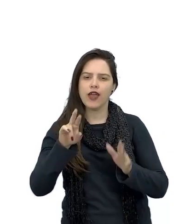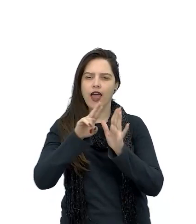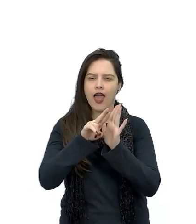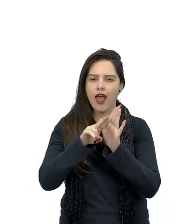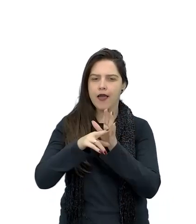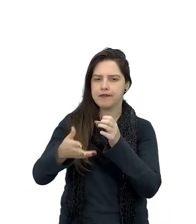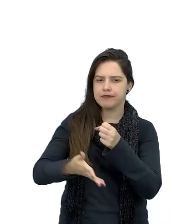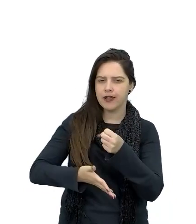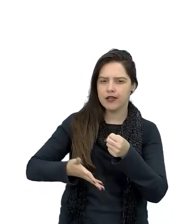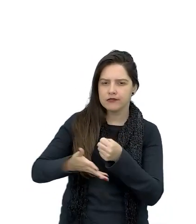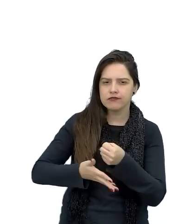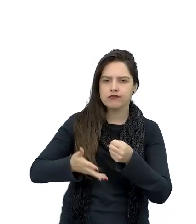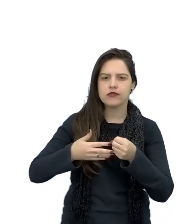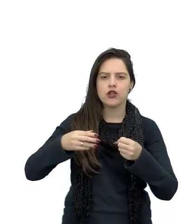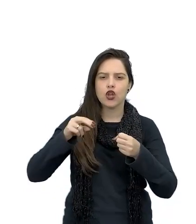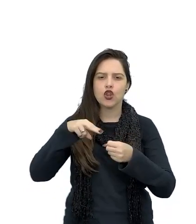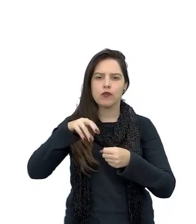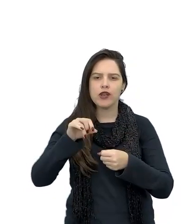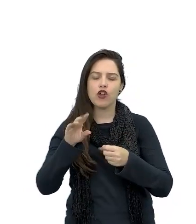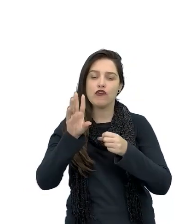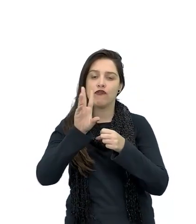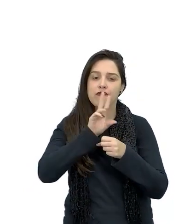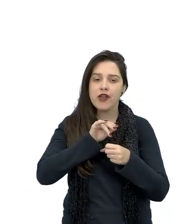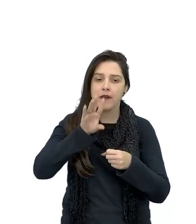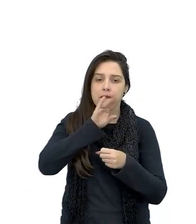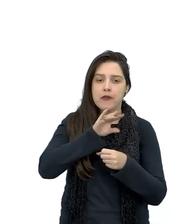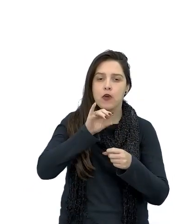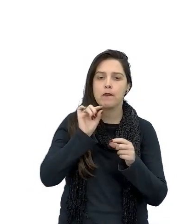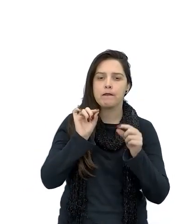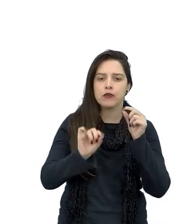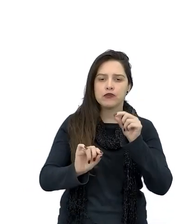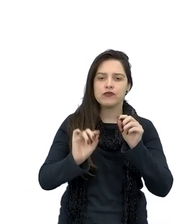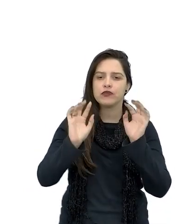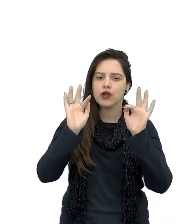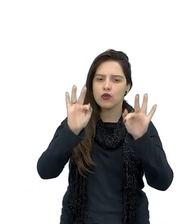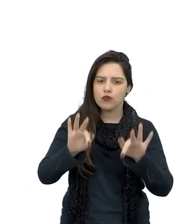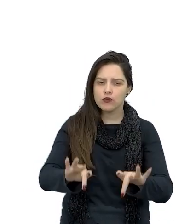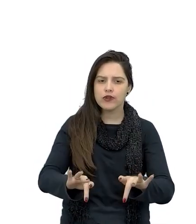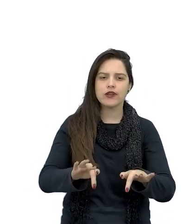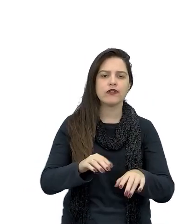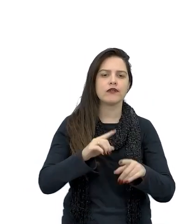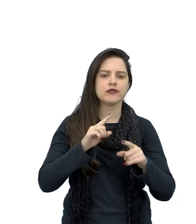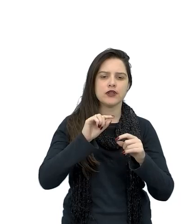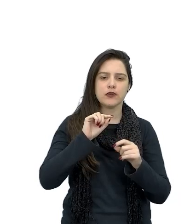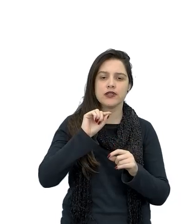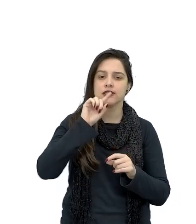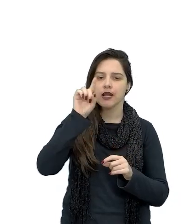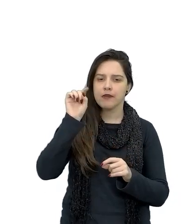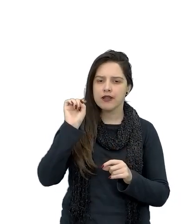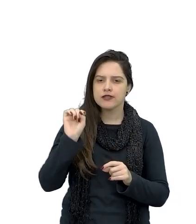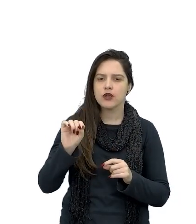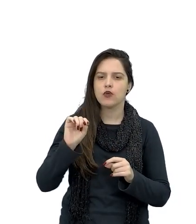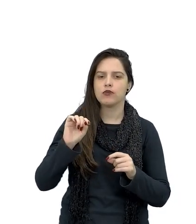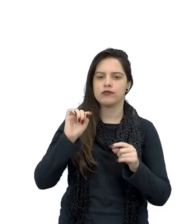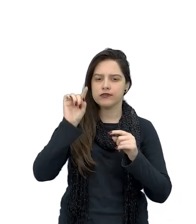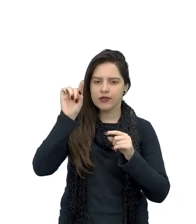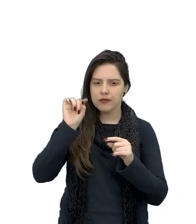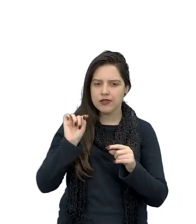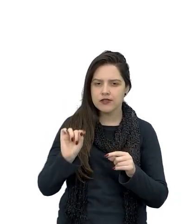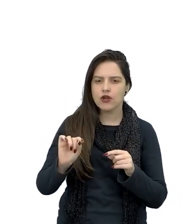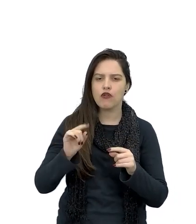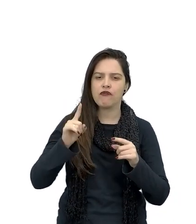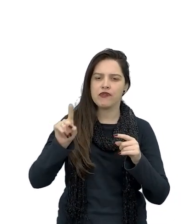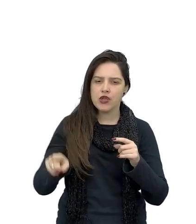básicas de concordância nominal e verbal, pontuação, né, o ponto final, ponto de exclamação, de interrogação, vírgulas